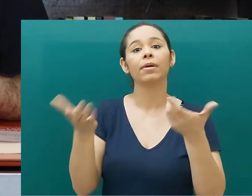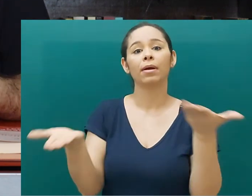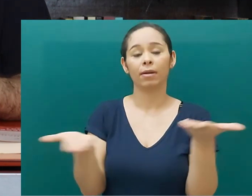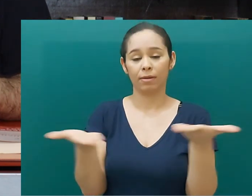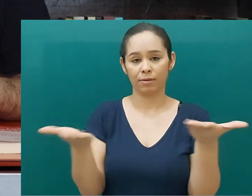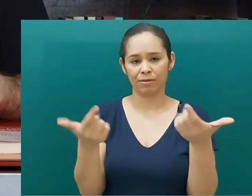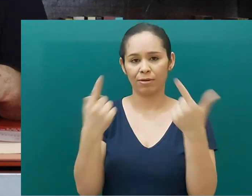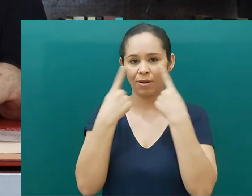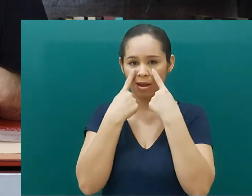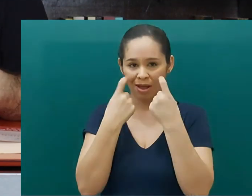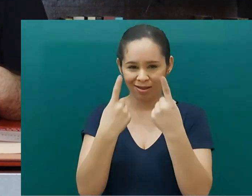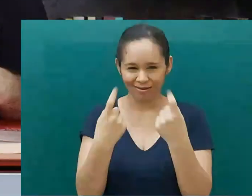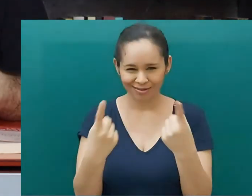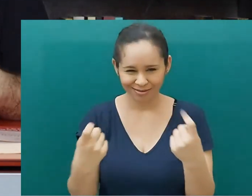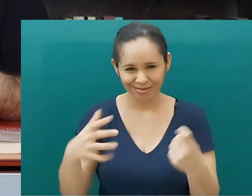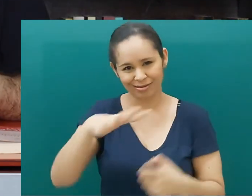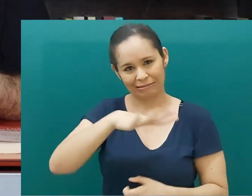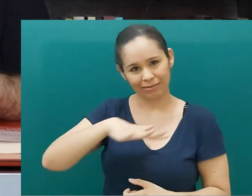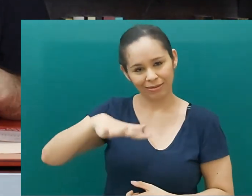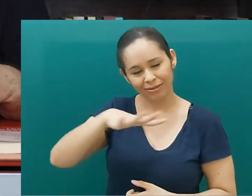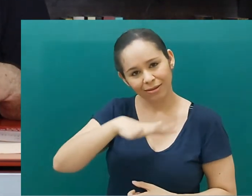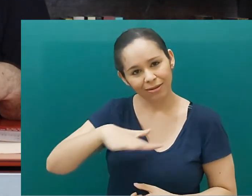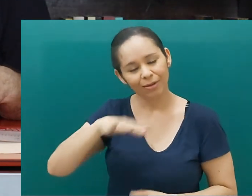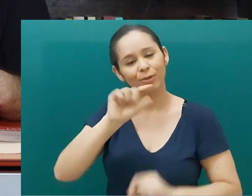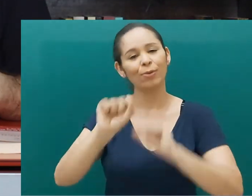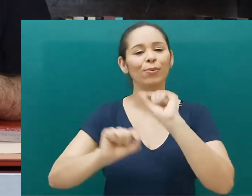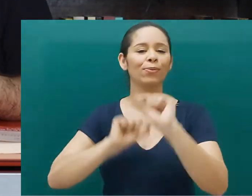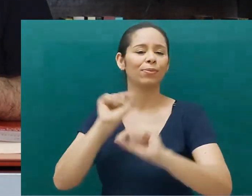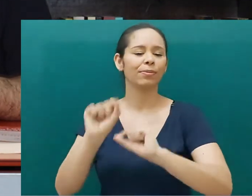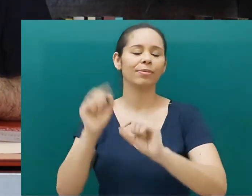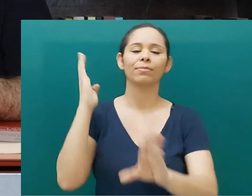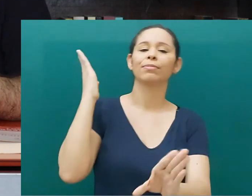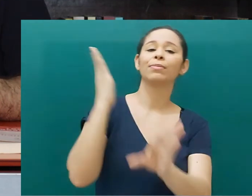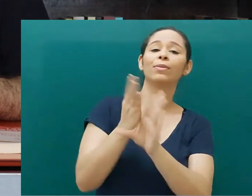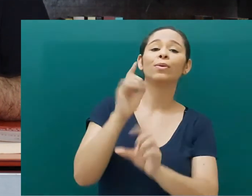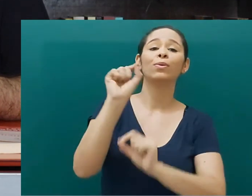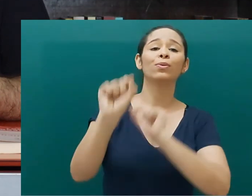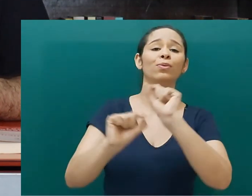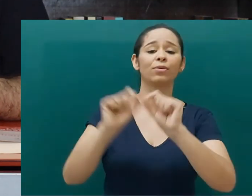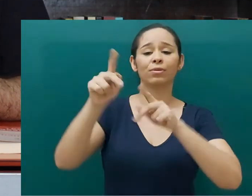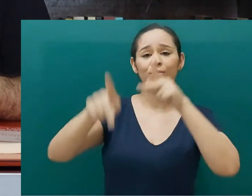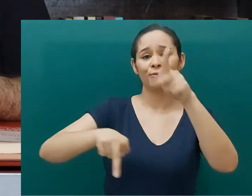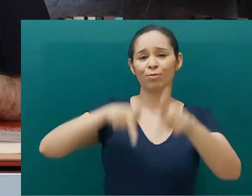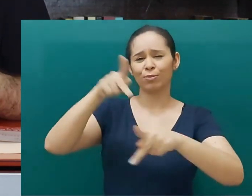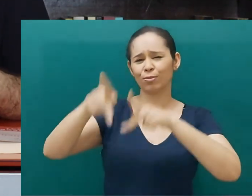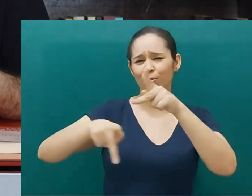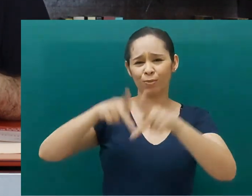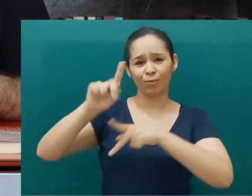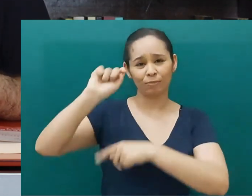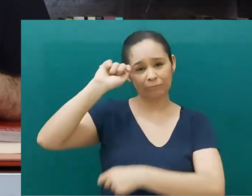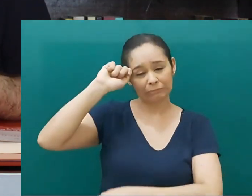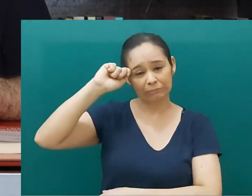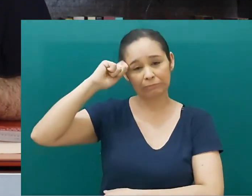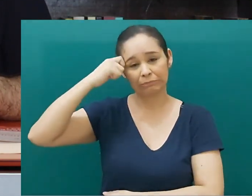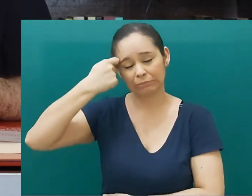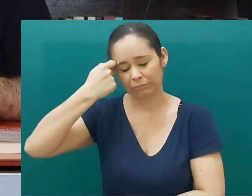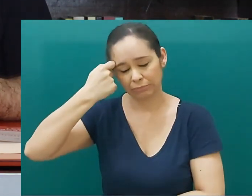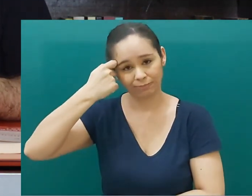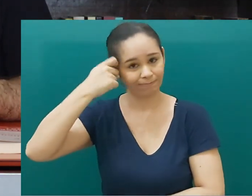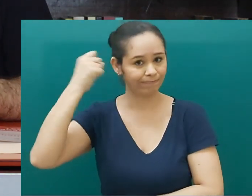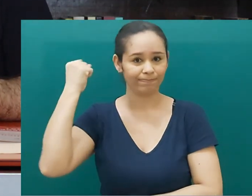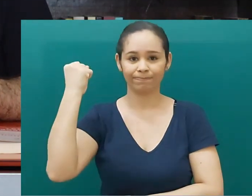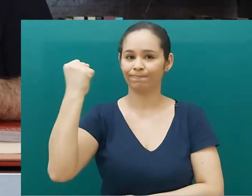nesse território contestado, na República do Cunani, é justamente que vivia uma população negra muito grande,